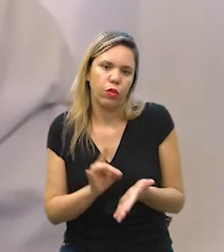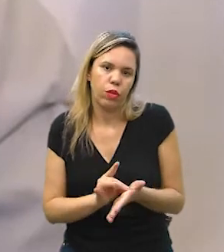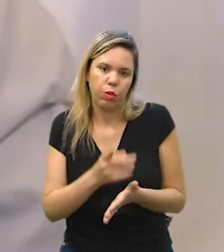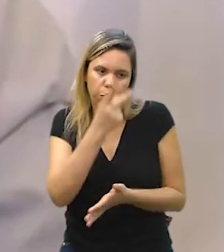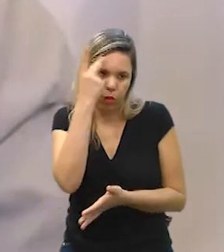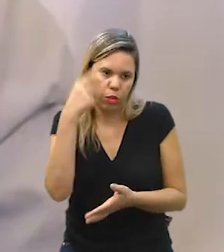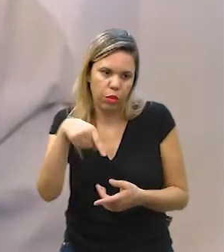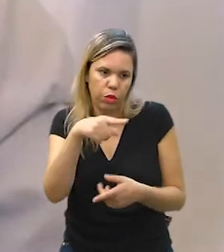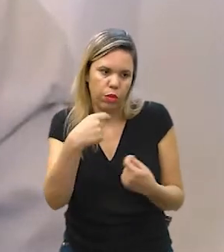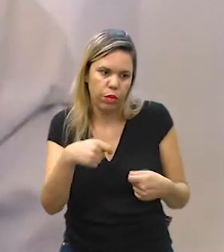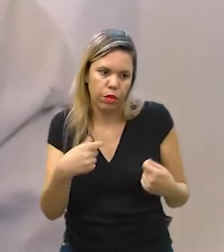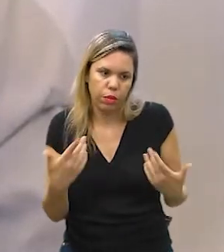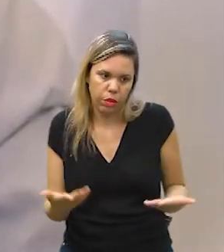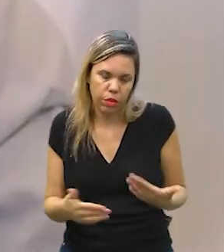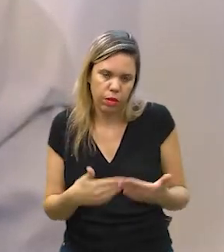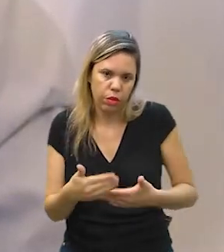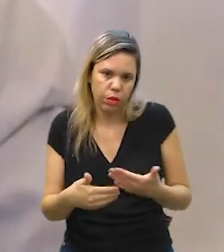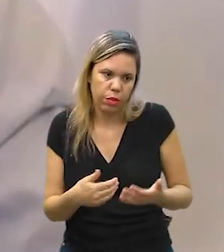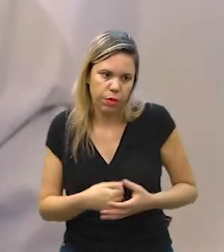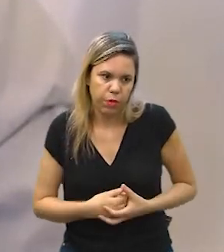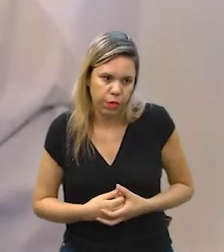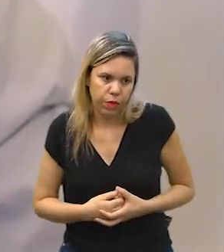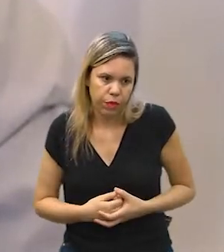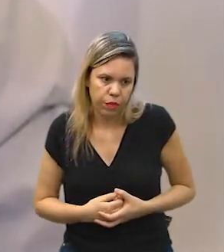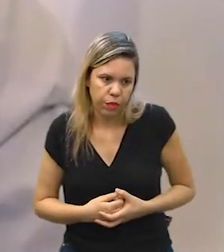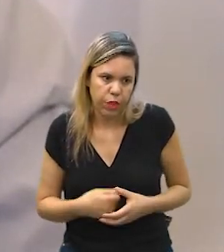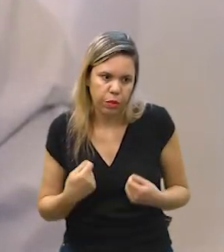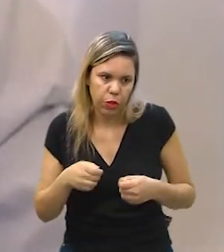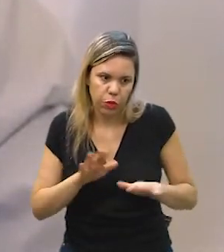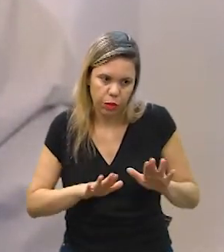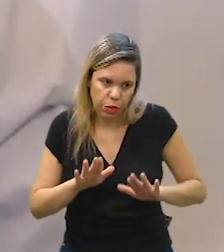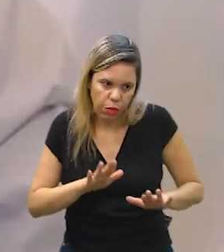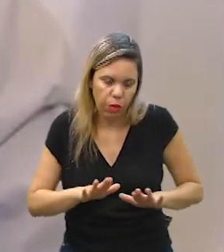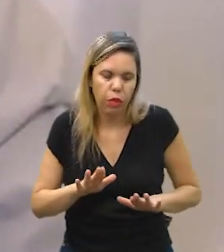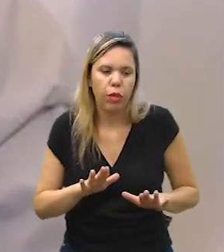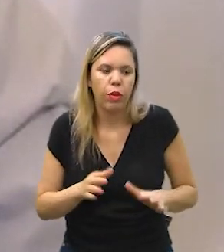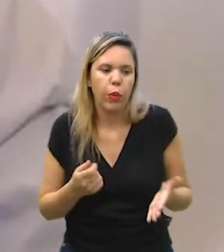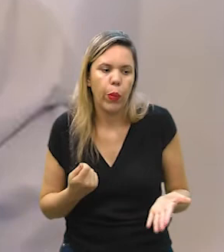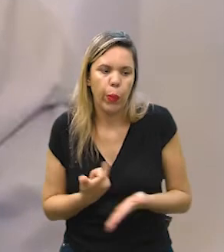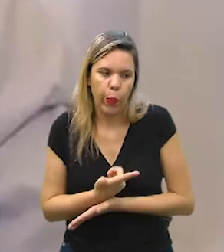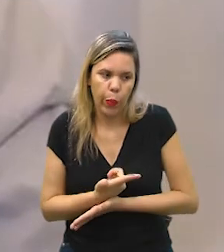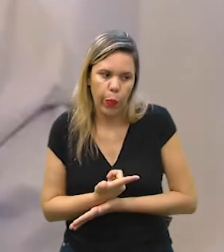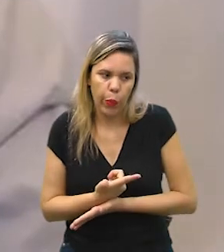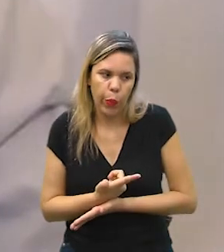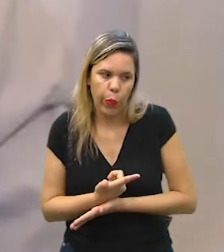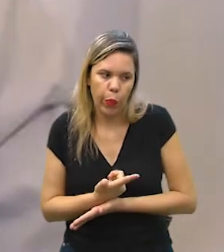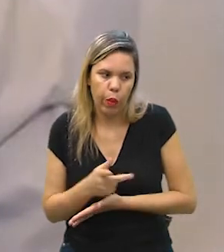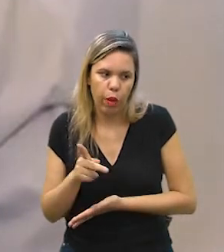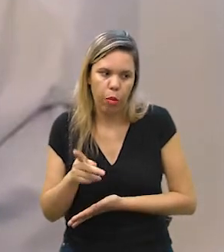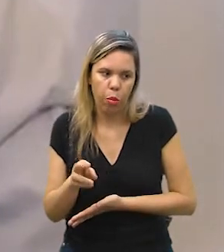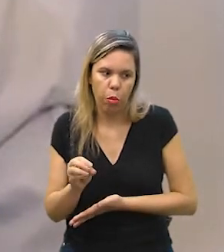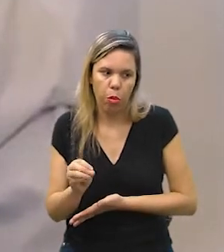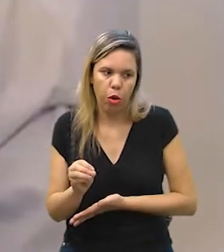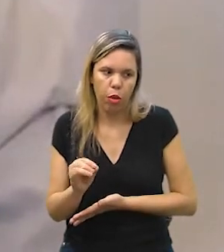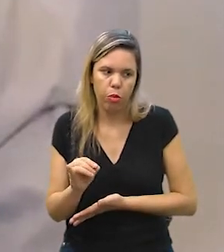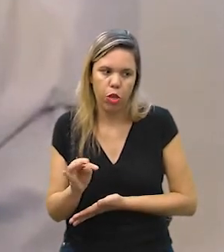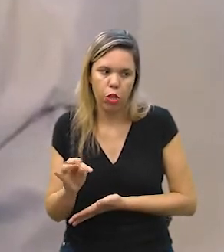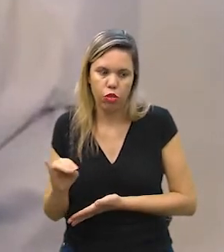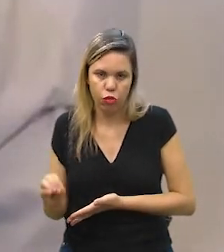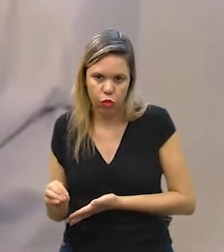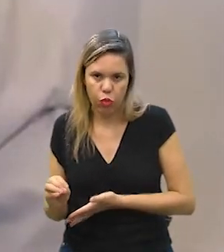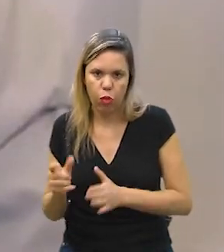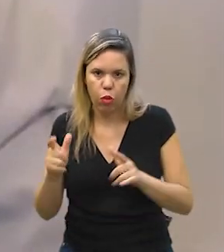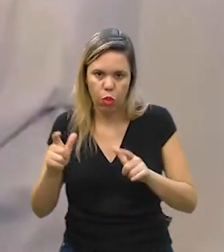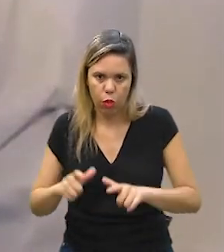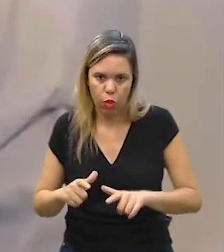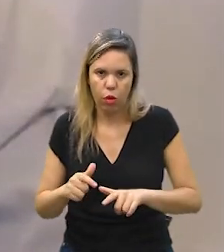indivíduo necessita, e assim por diante. Então a gente precisa tomar cuidado e comprar os probióticos de algum lugar efetivamente de